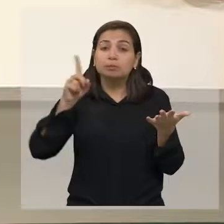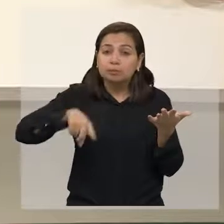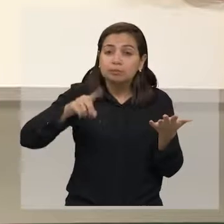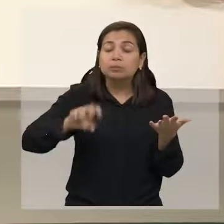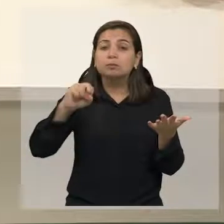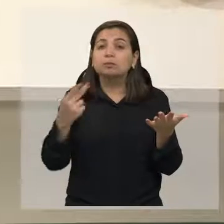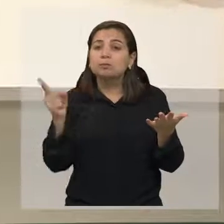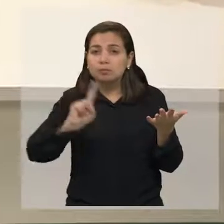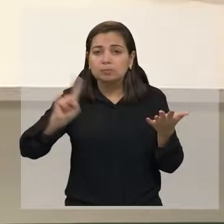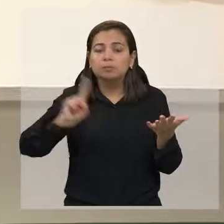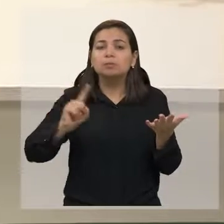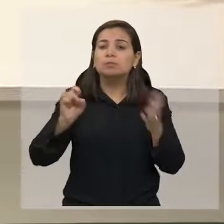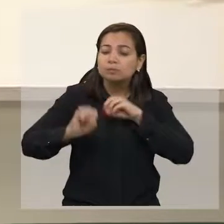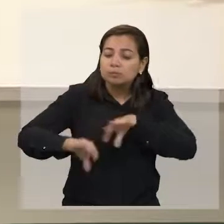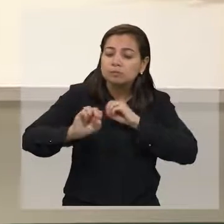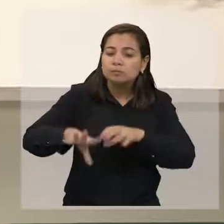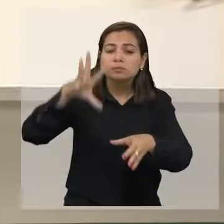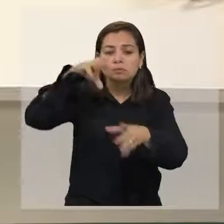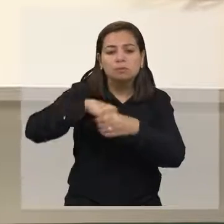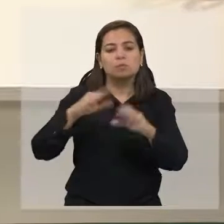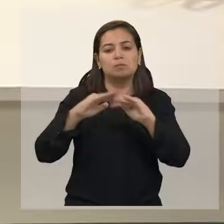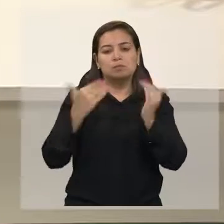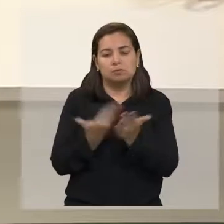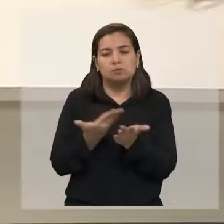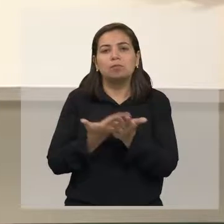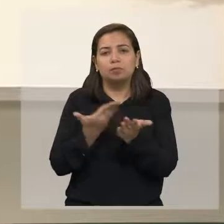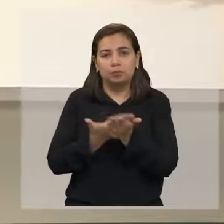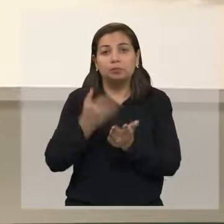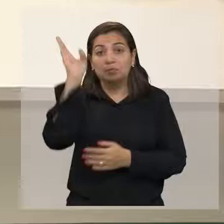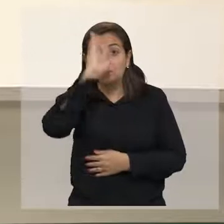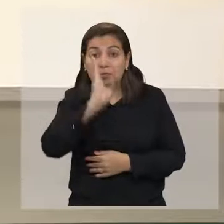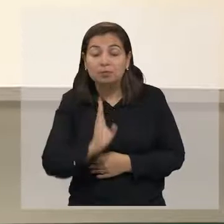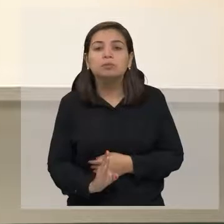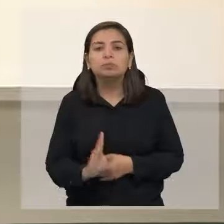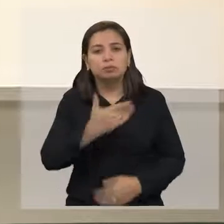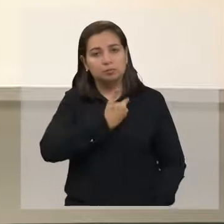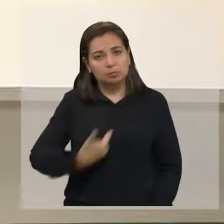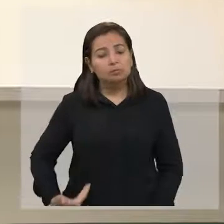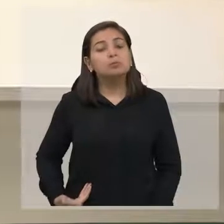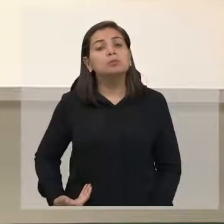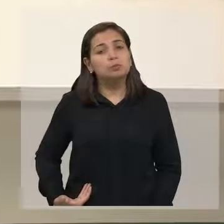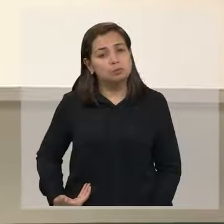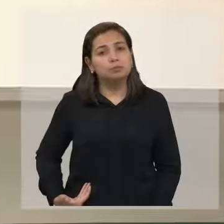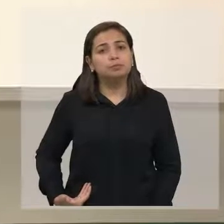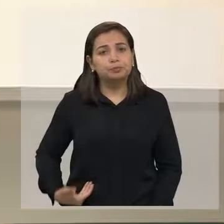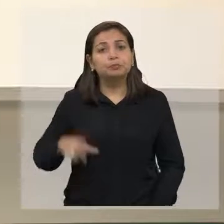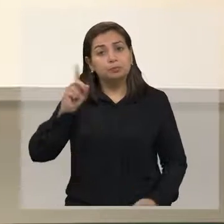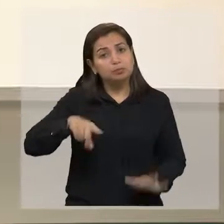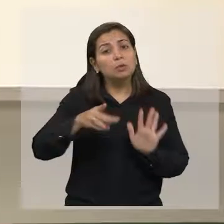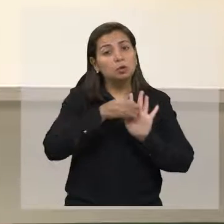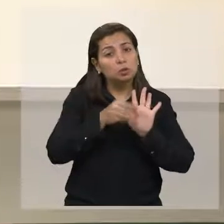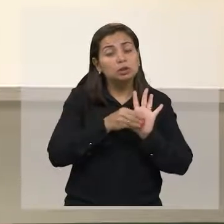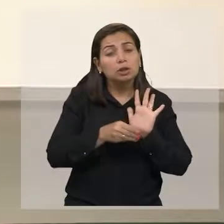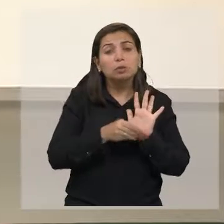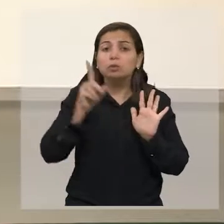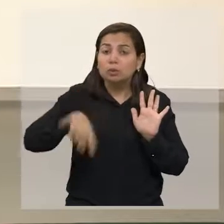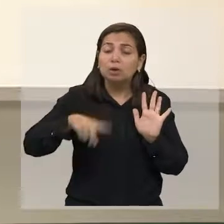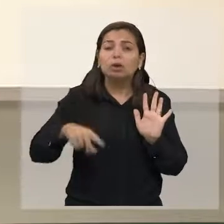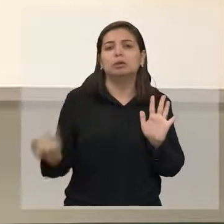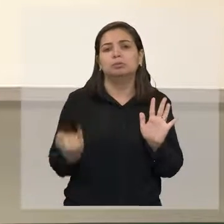não lecionadas nas escolas brasileiras, nas escolas públicas brasileiras. São conteúdos importantes